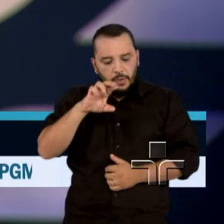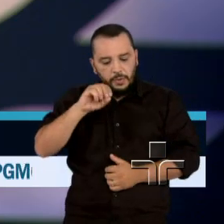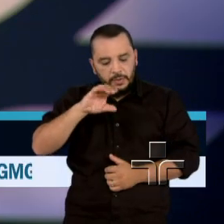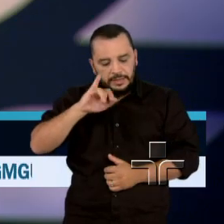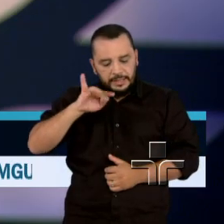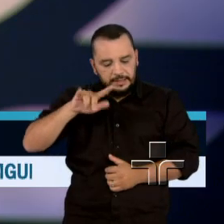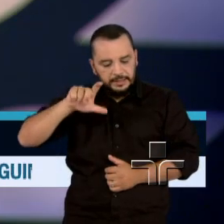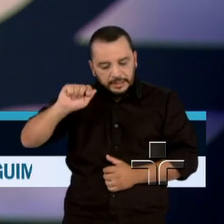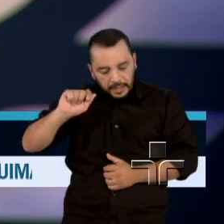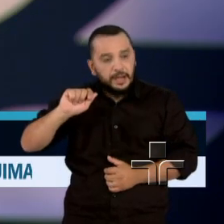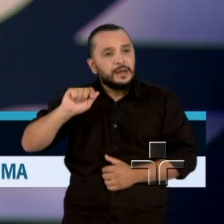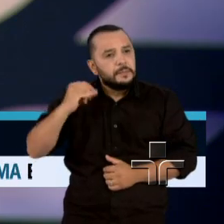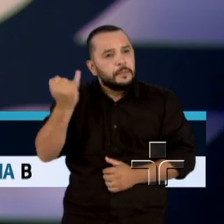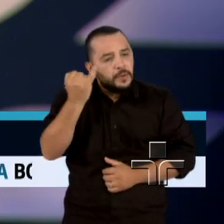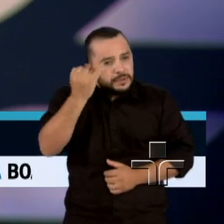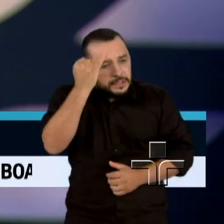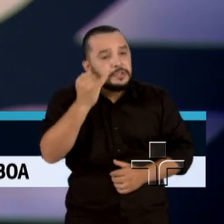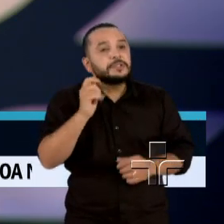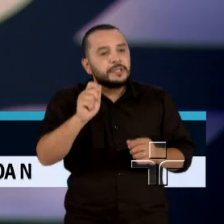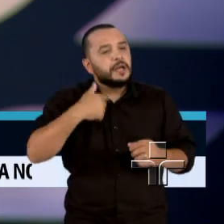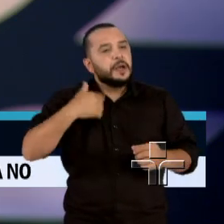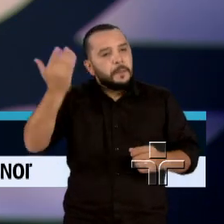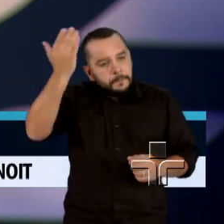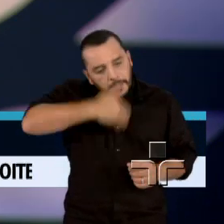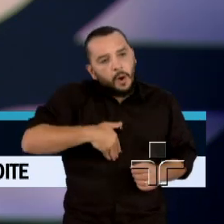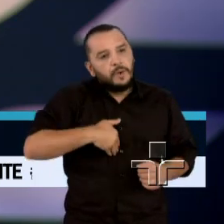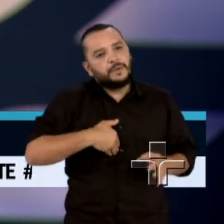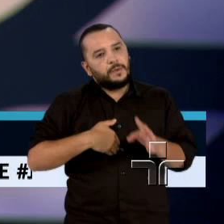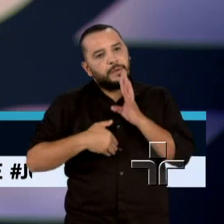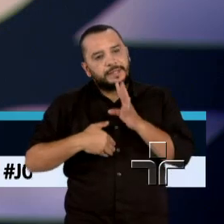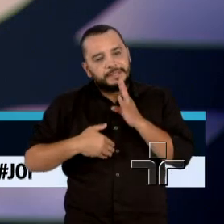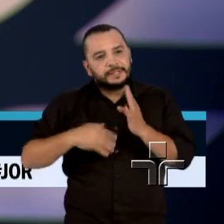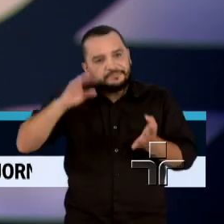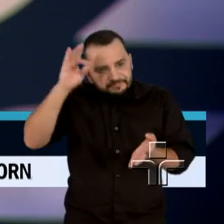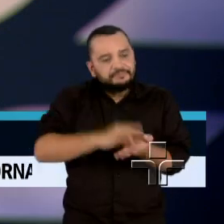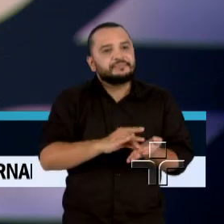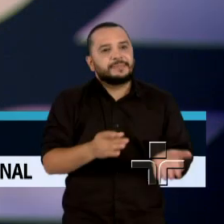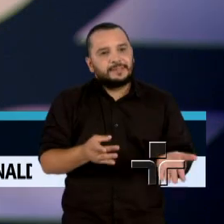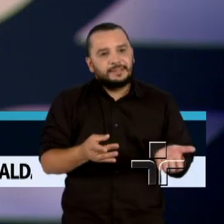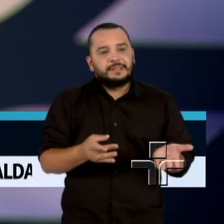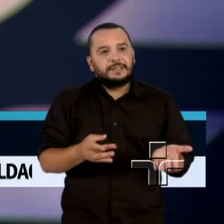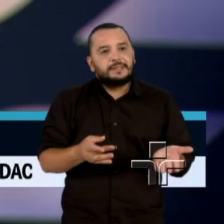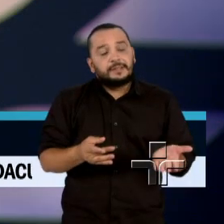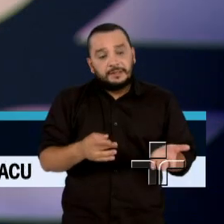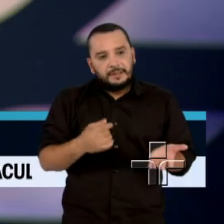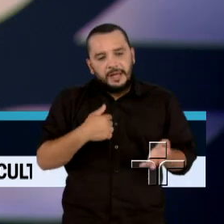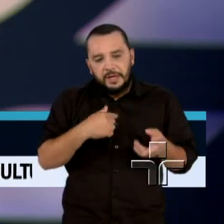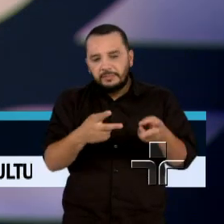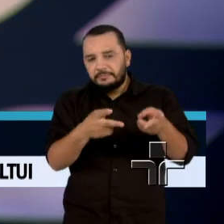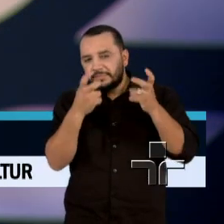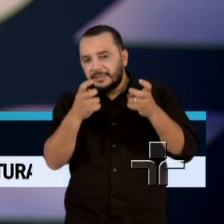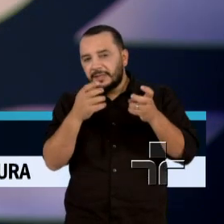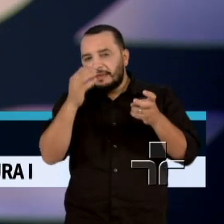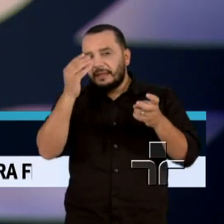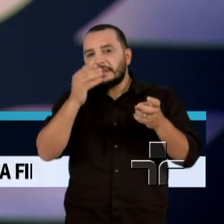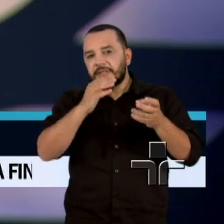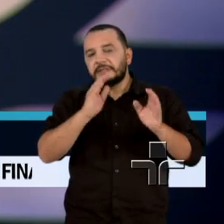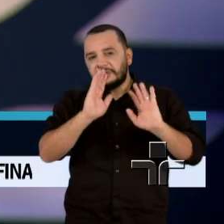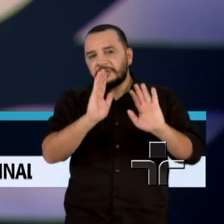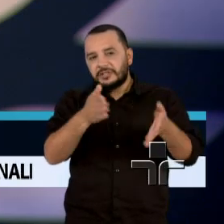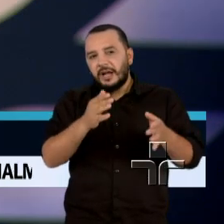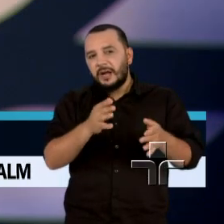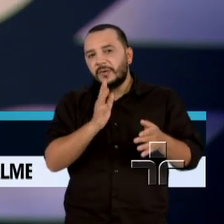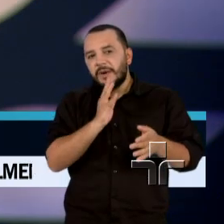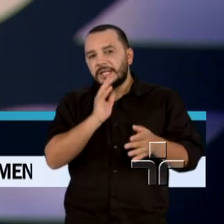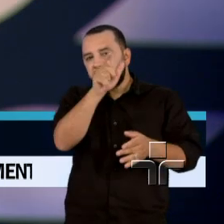essa prova. Quer dizer, o que é o reconhecimento? Então, é algo muito importante e que, infelizmente, o Brasil ainda não tem